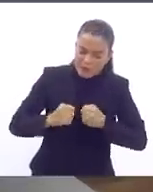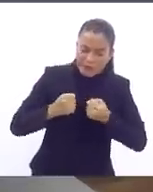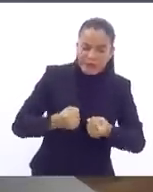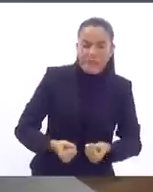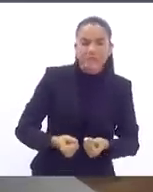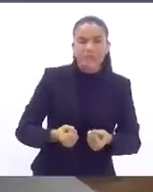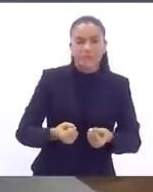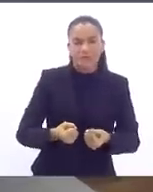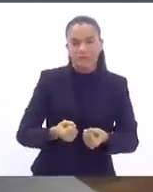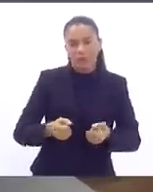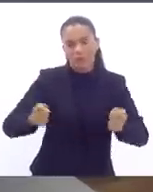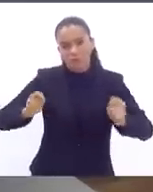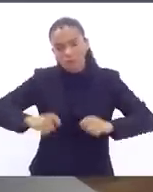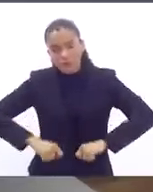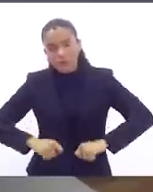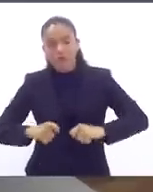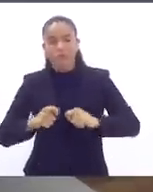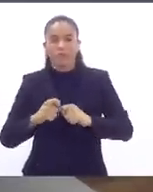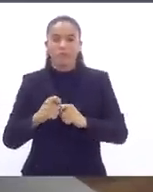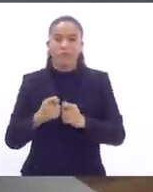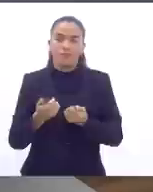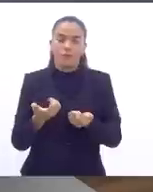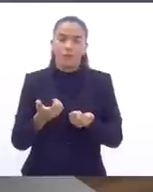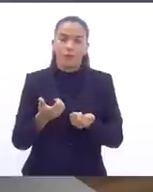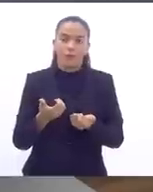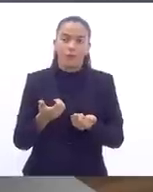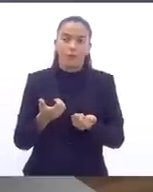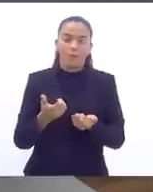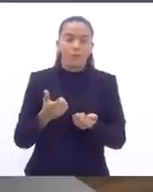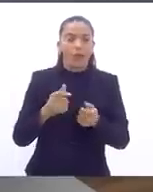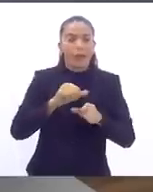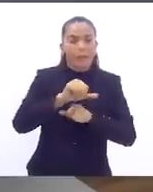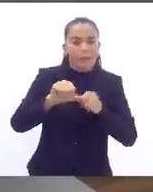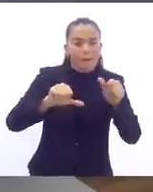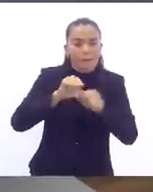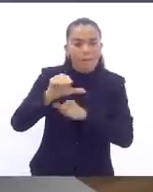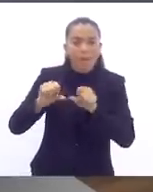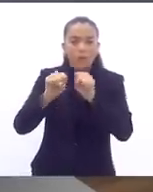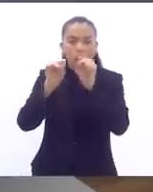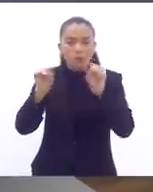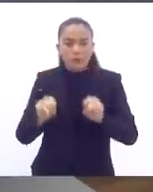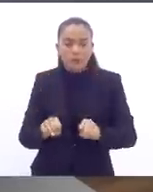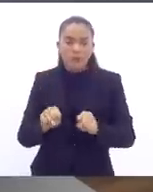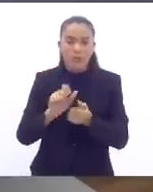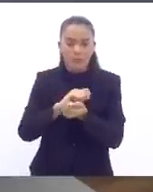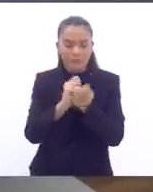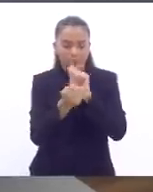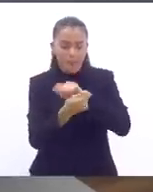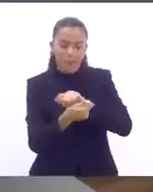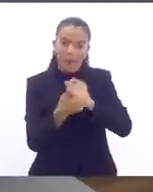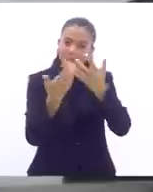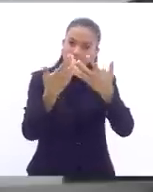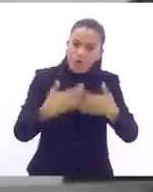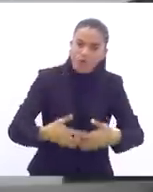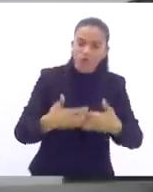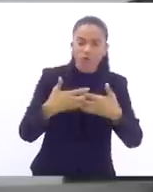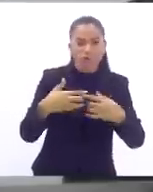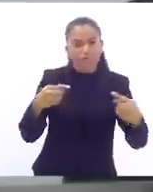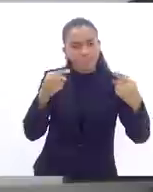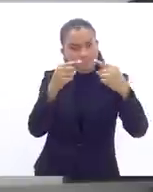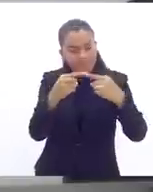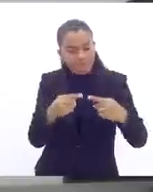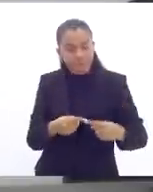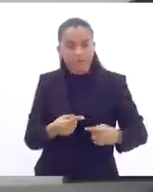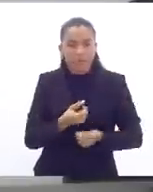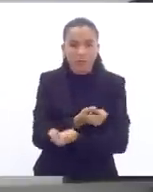para fazer os os sistemas customizações para que ele funcione adequadamente